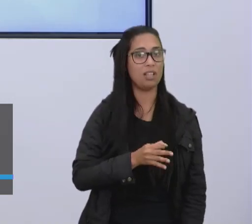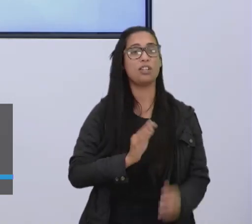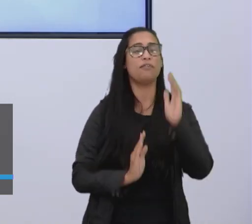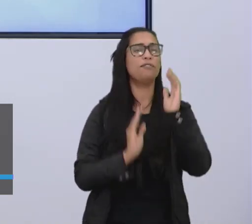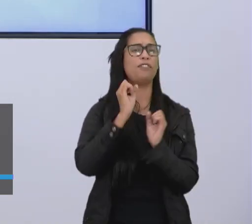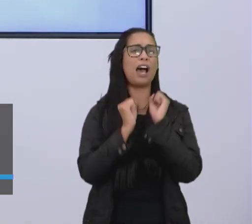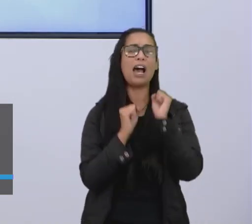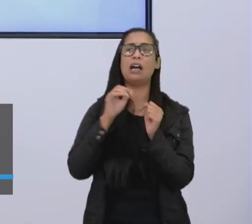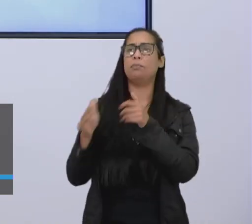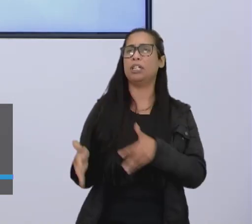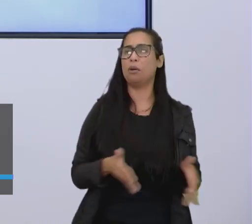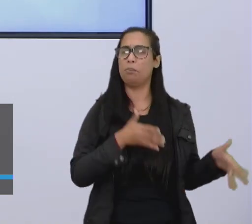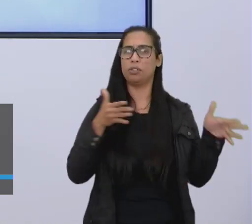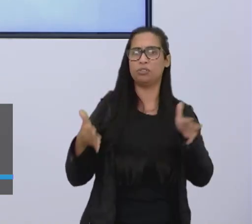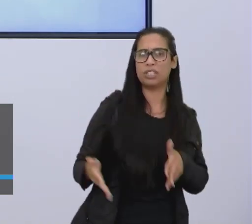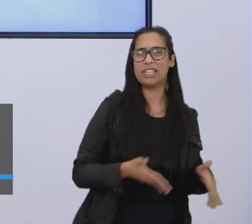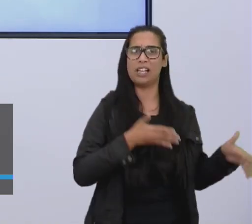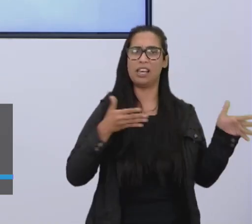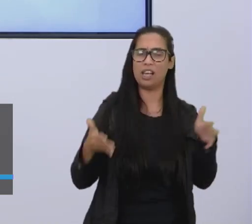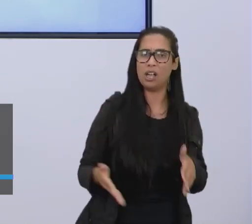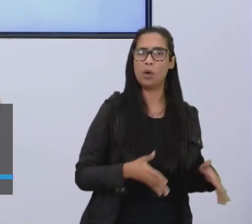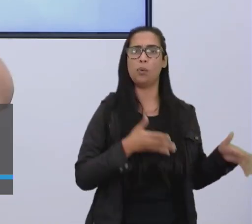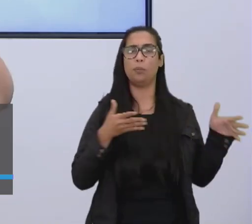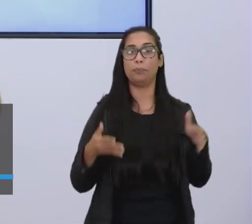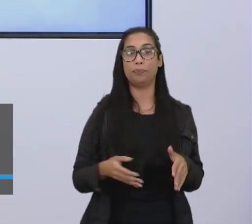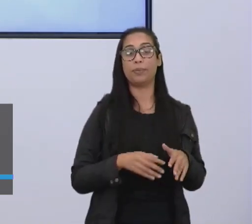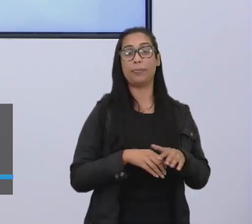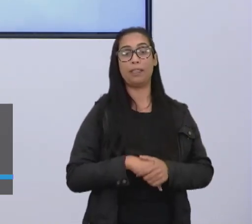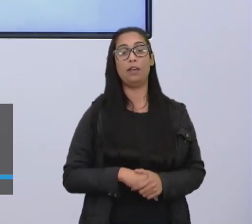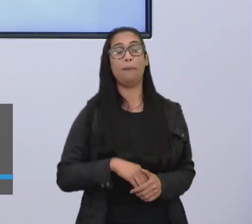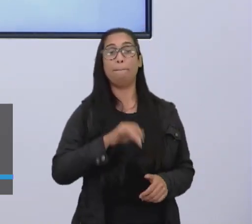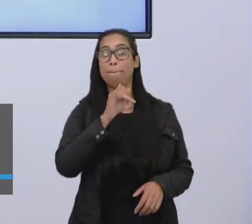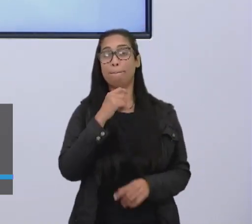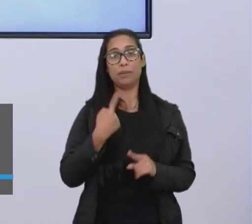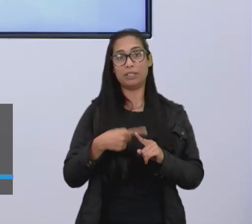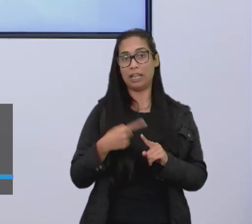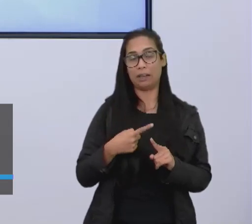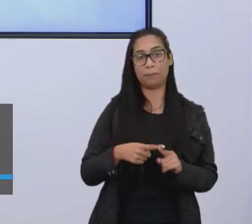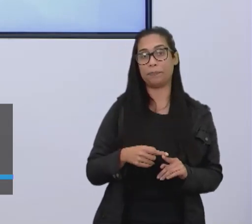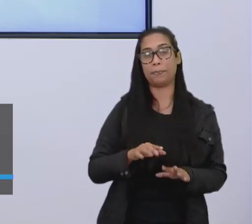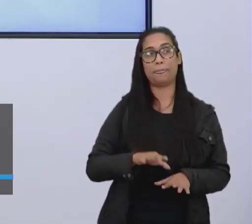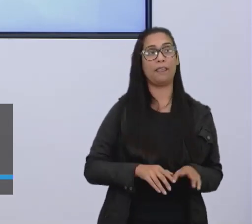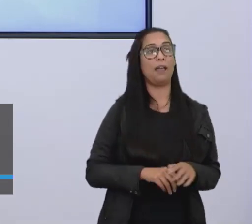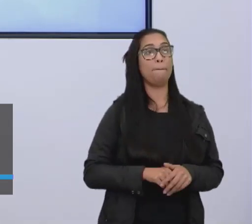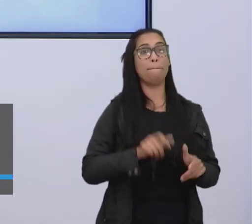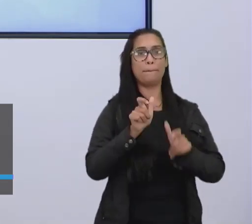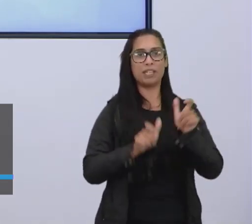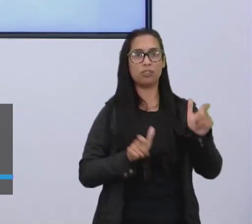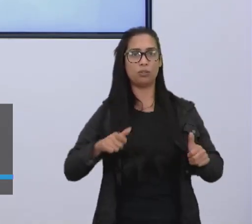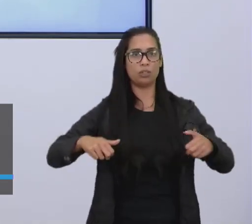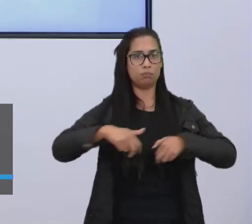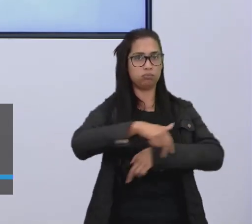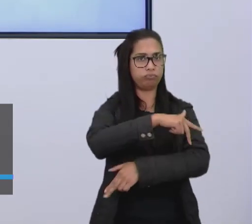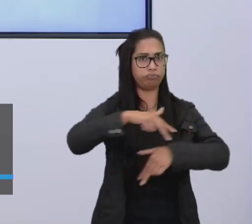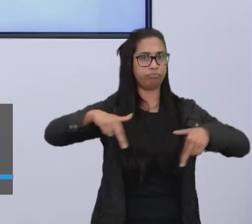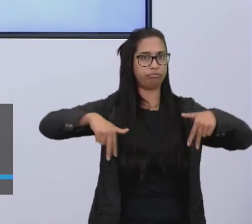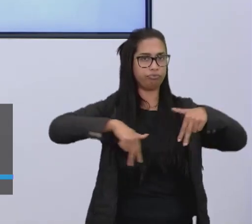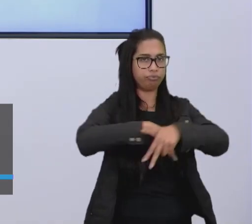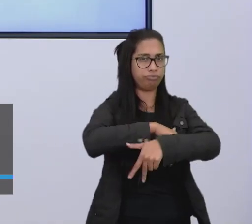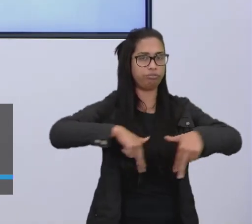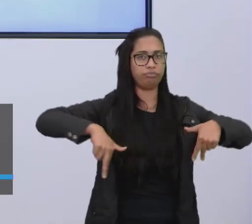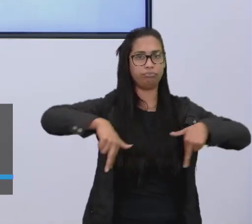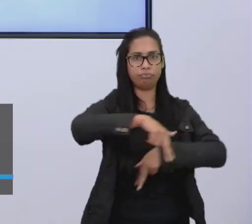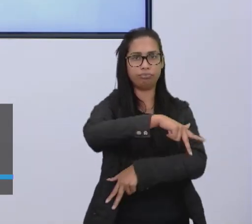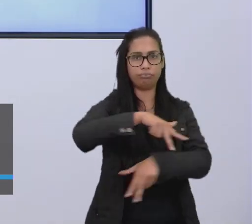vezes esses fluxos de migração, então esse fluxo de pessoas acabou levando muitas pessoas a